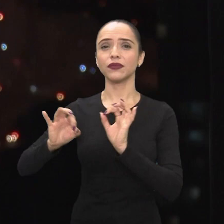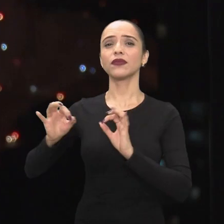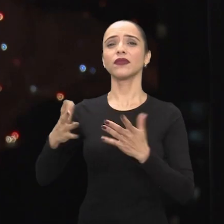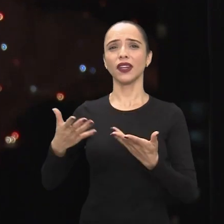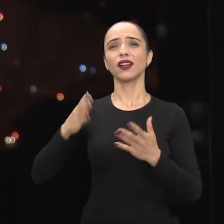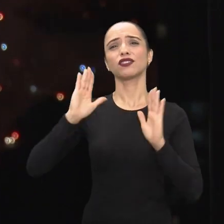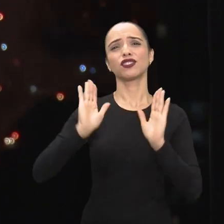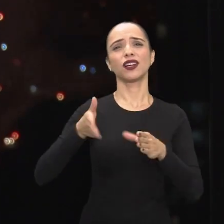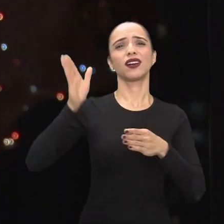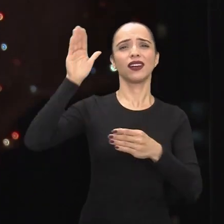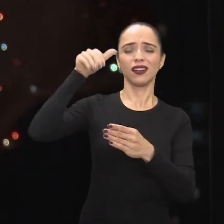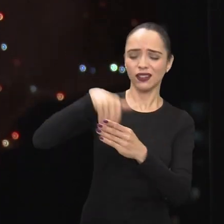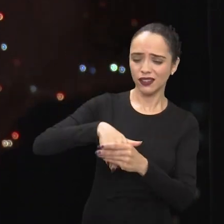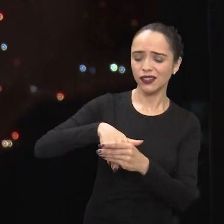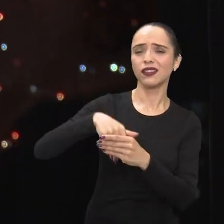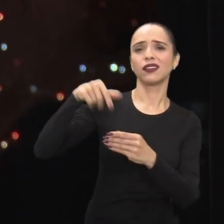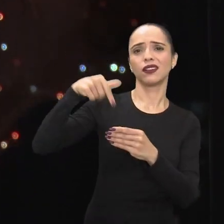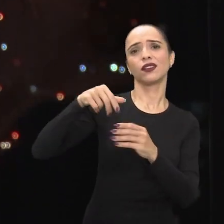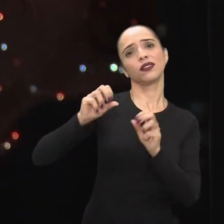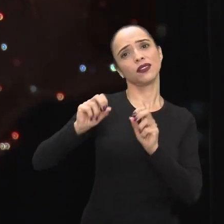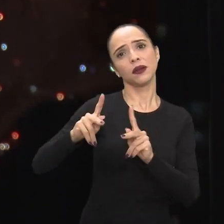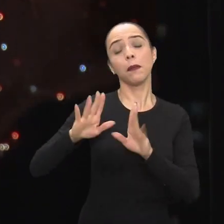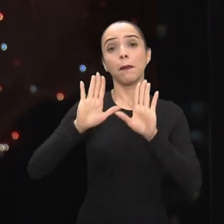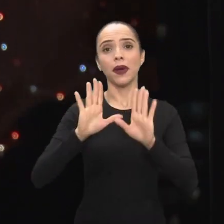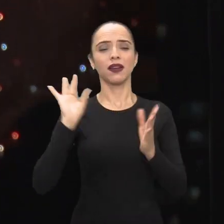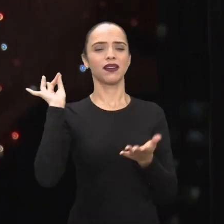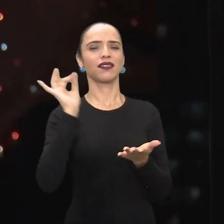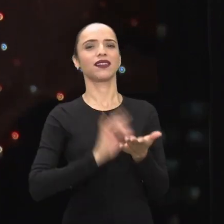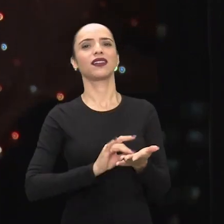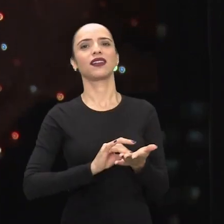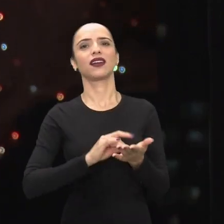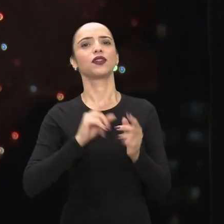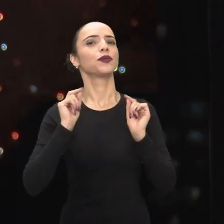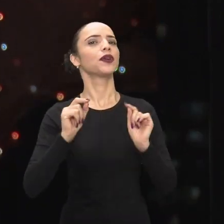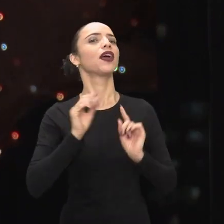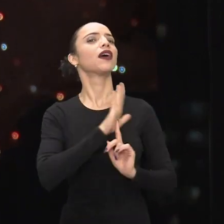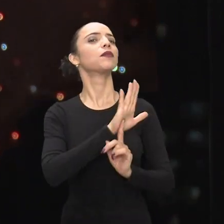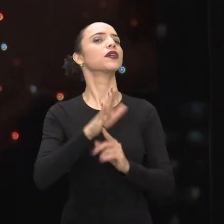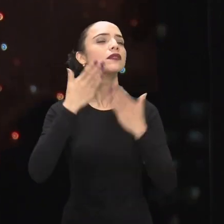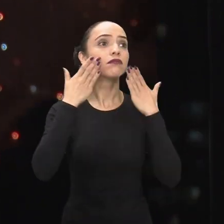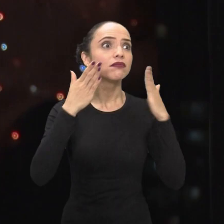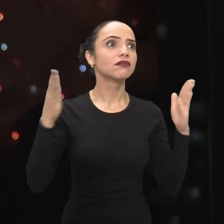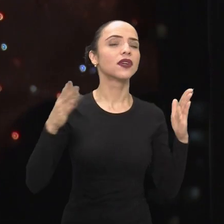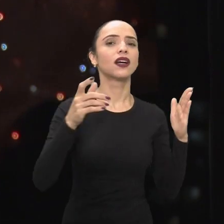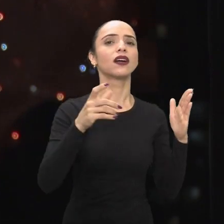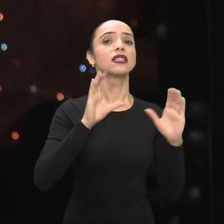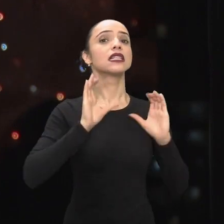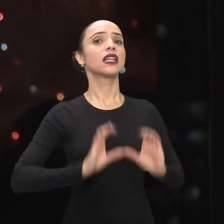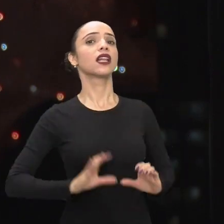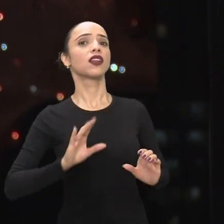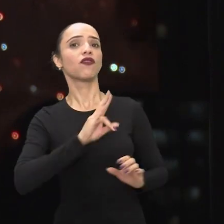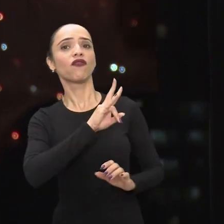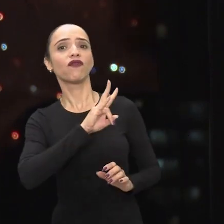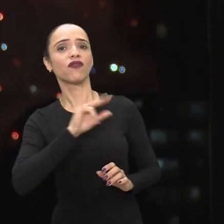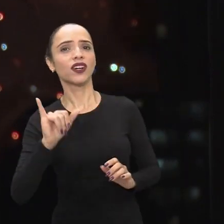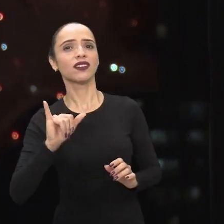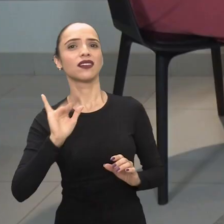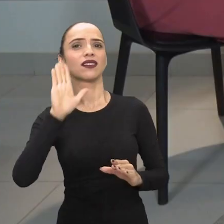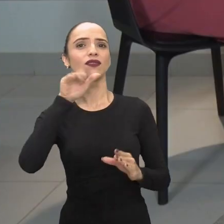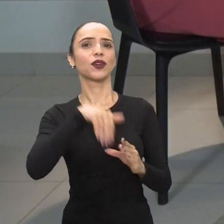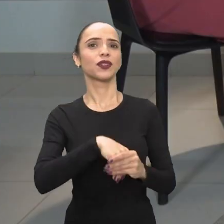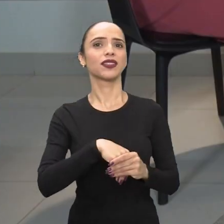eleitorais né ou eleitores mas na verdade é o que está se apresentando para o cidadão que vai voltar não é